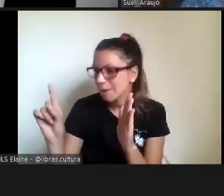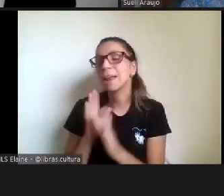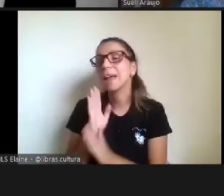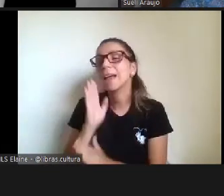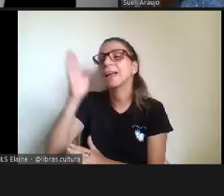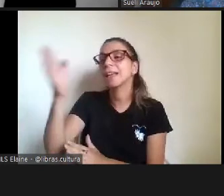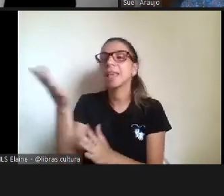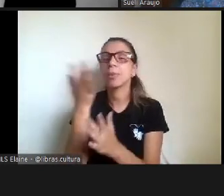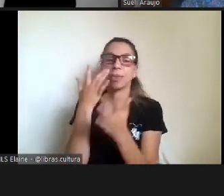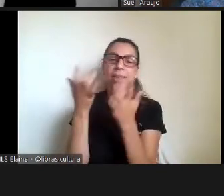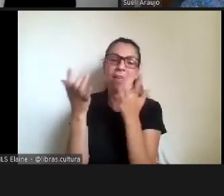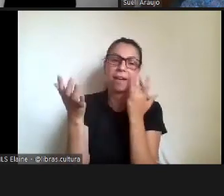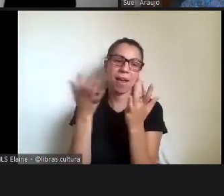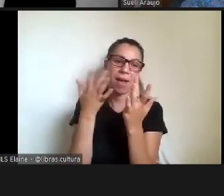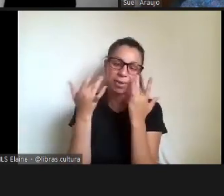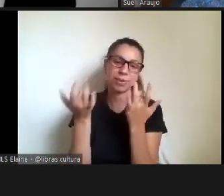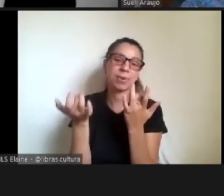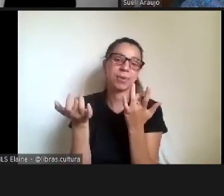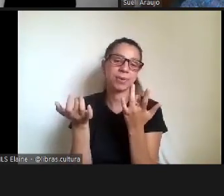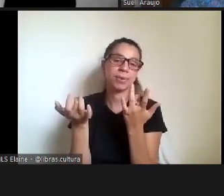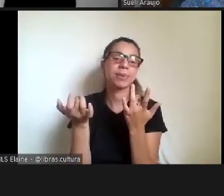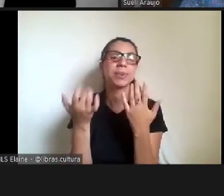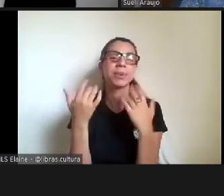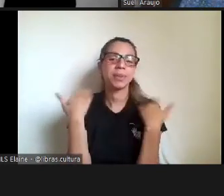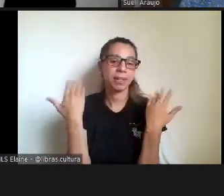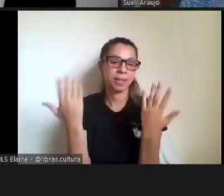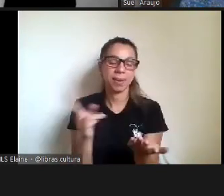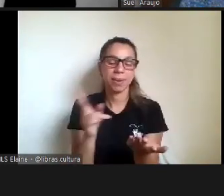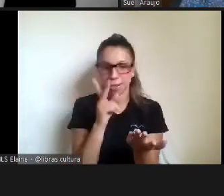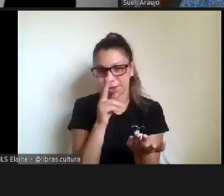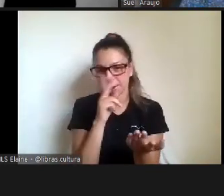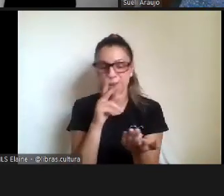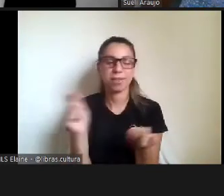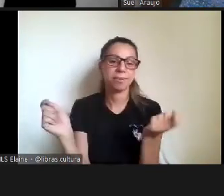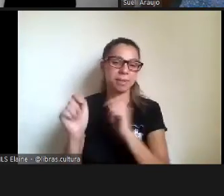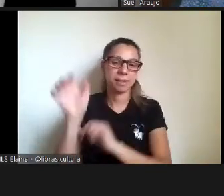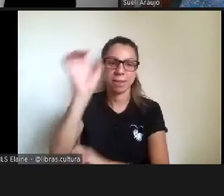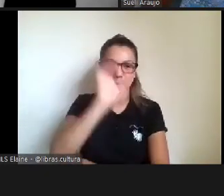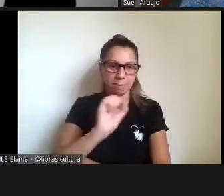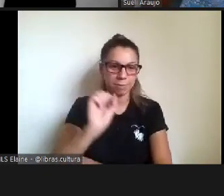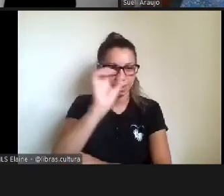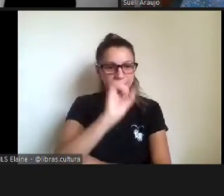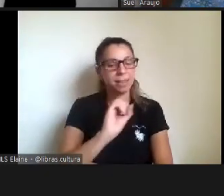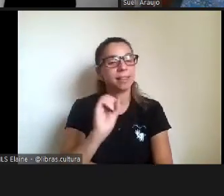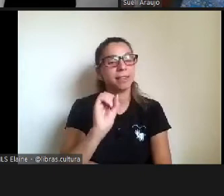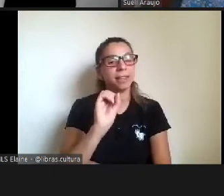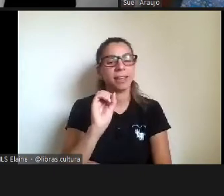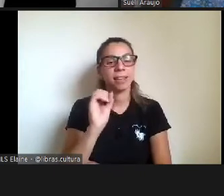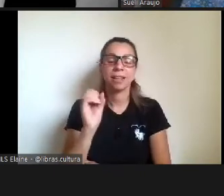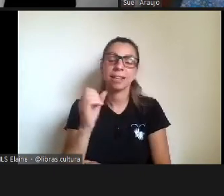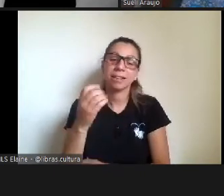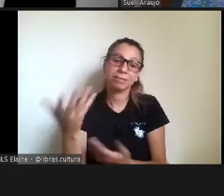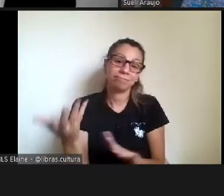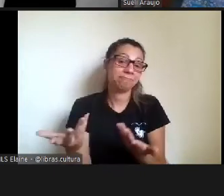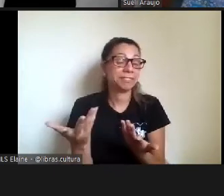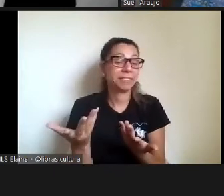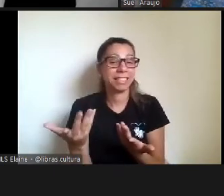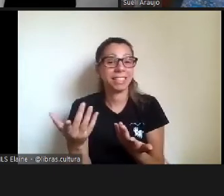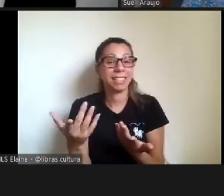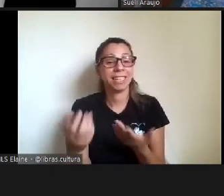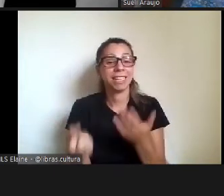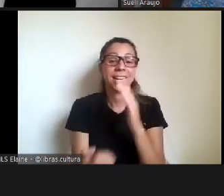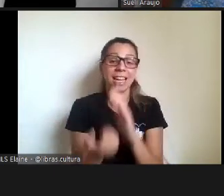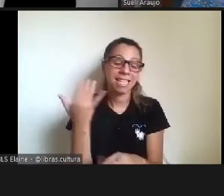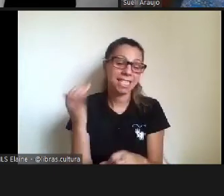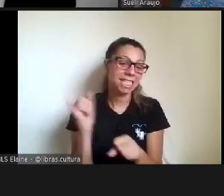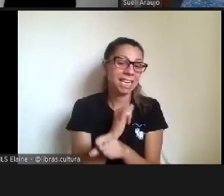espetáculo. Então, eu acho que a gente vai ter que aprender com essa ferramenta a chegar